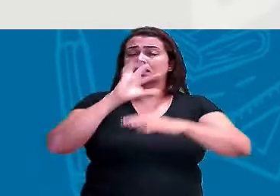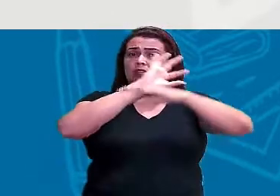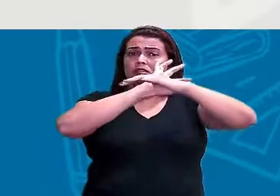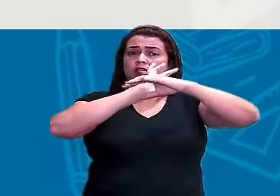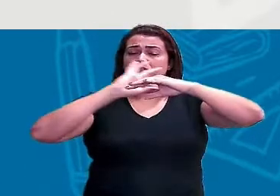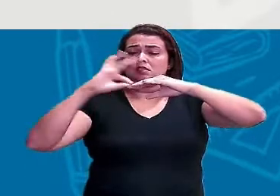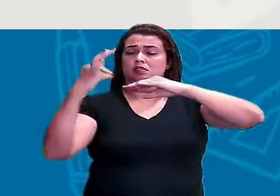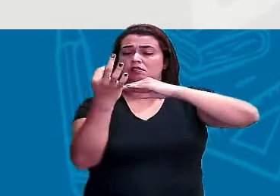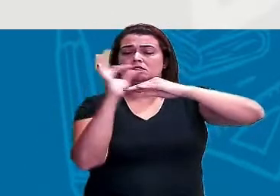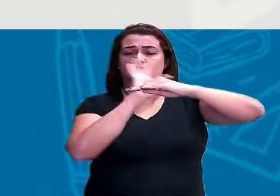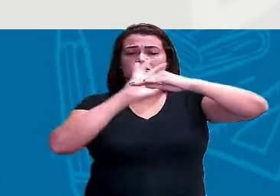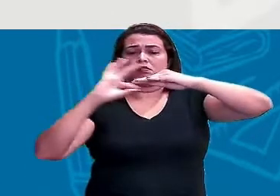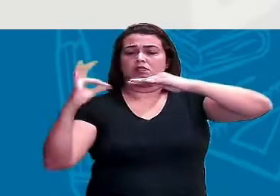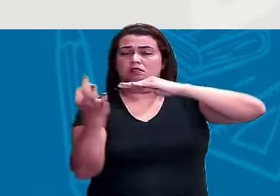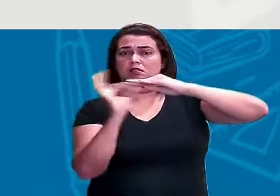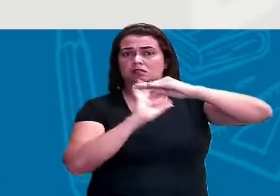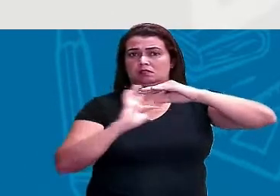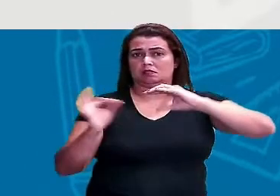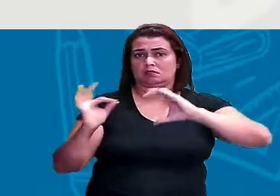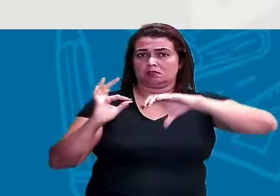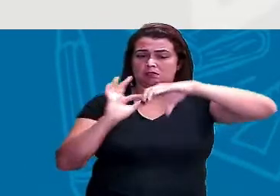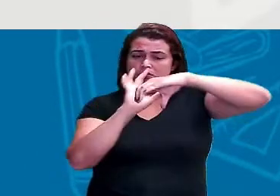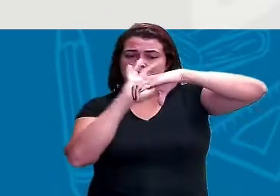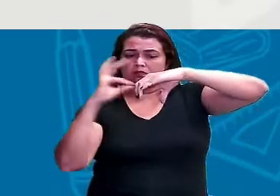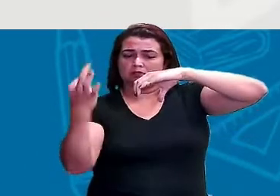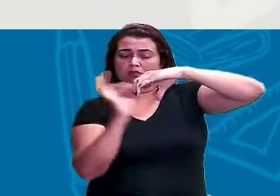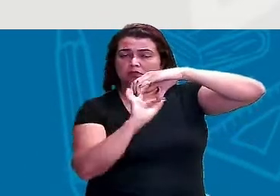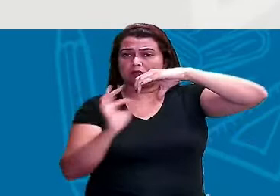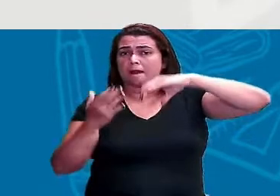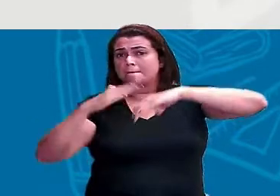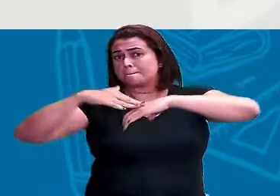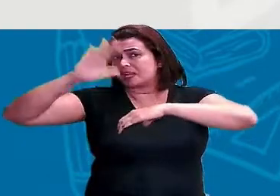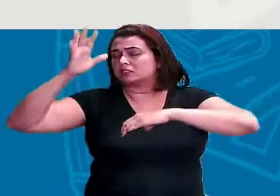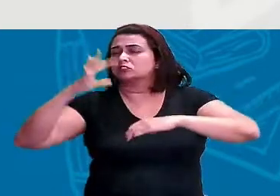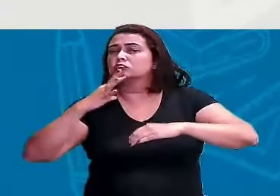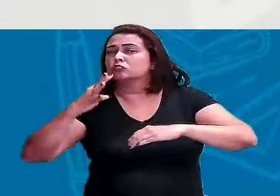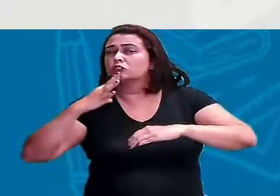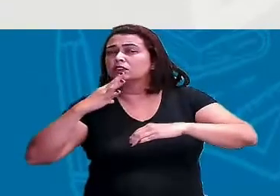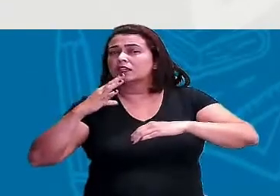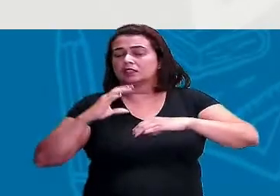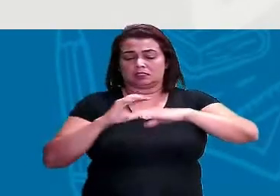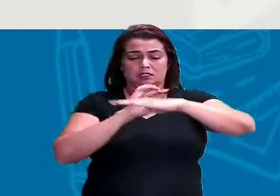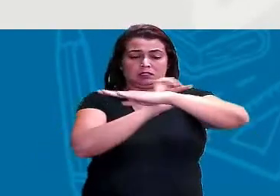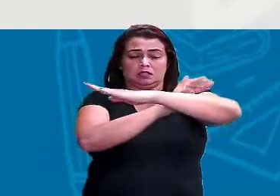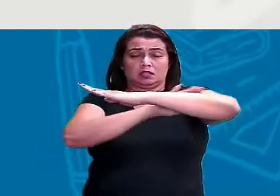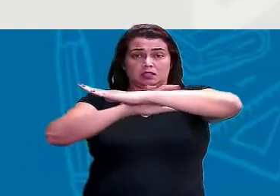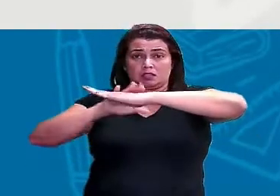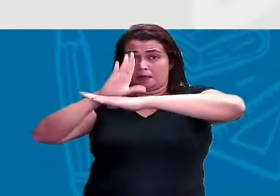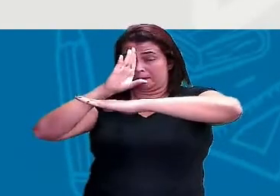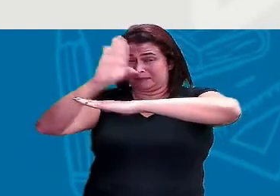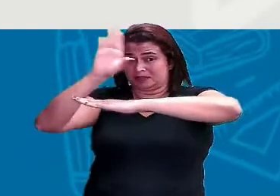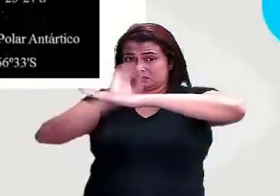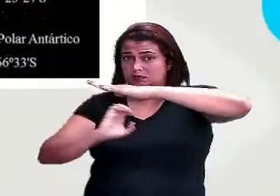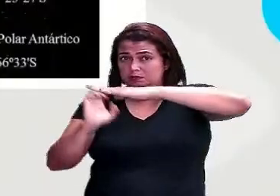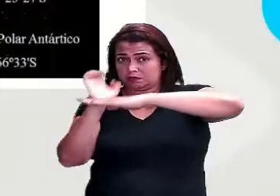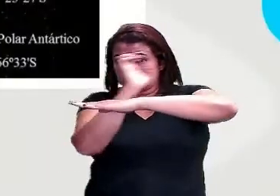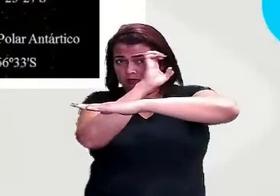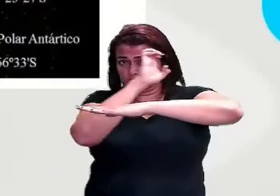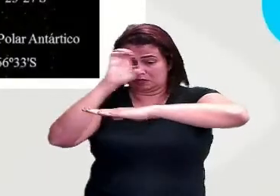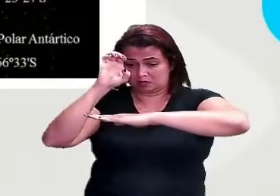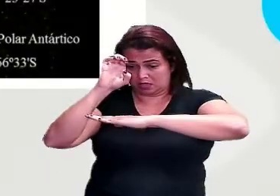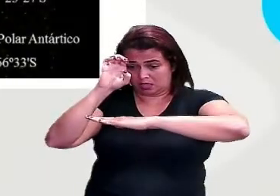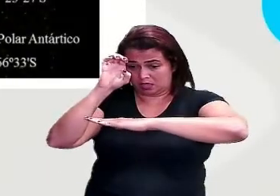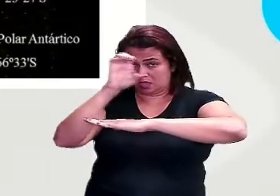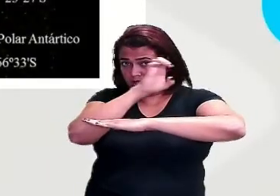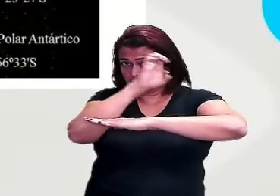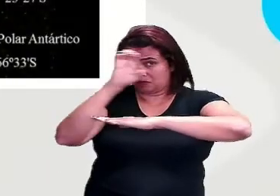do trópicos, né, e círculos polares, né? A linha do Equador, né, que corta a Terra a 0 graus. Nós